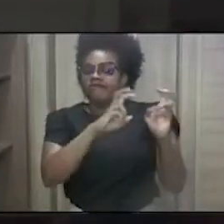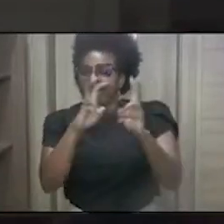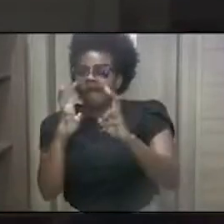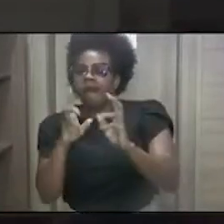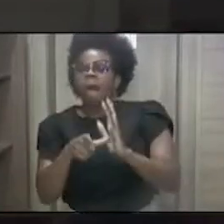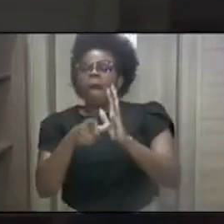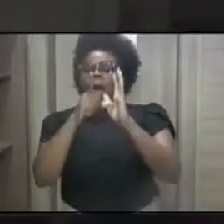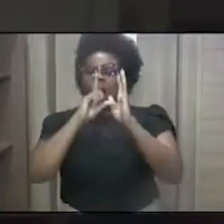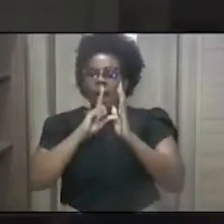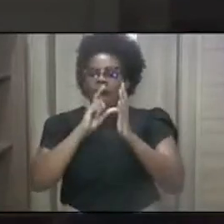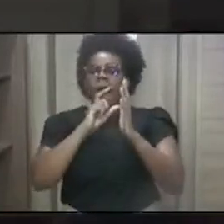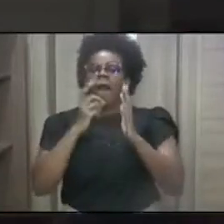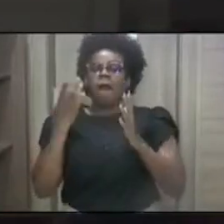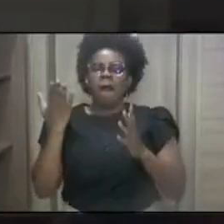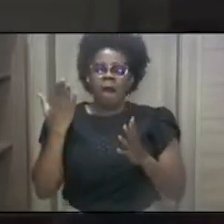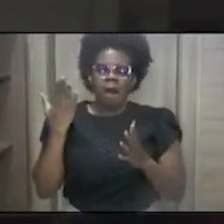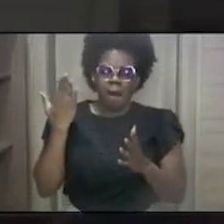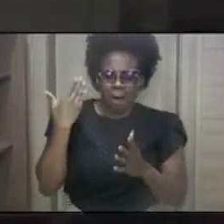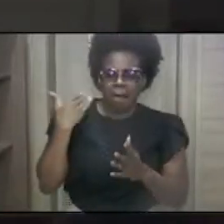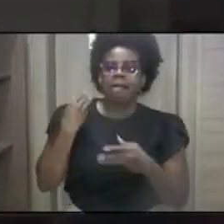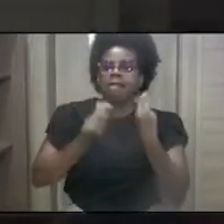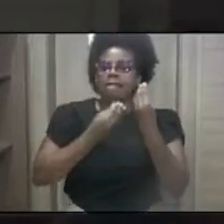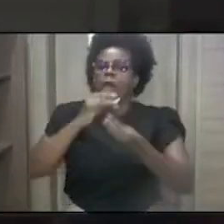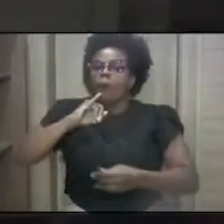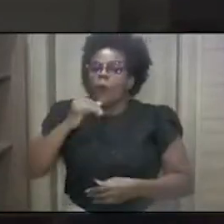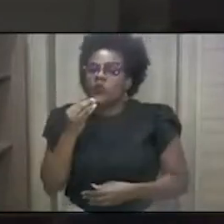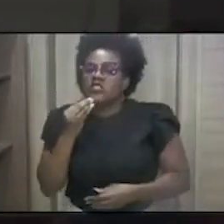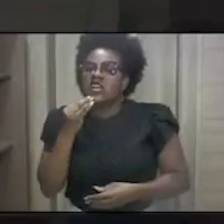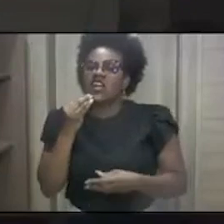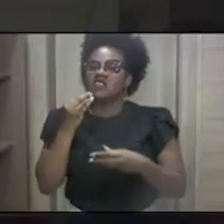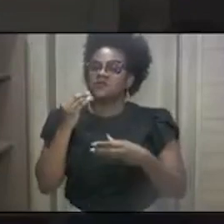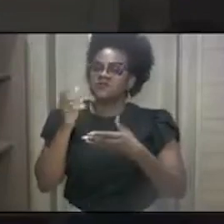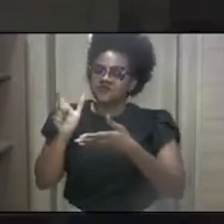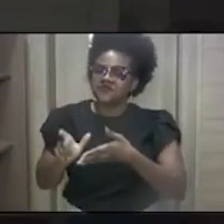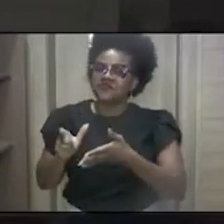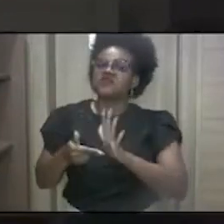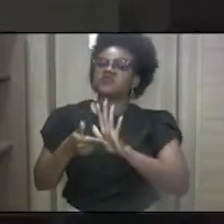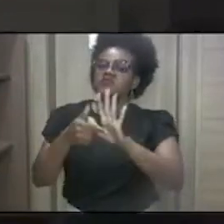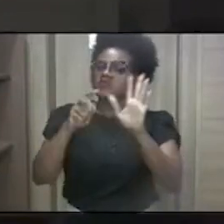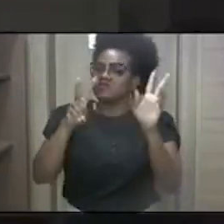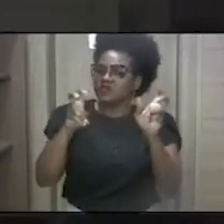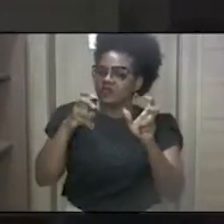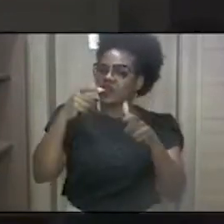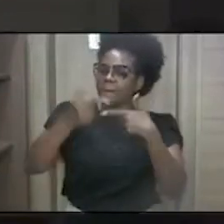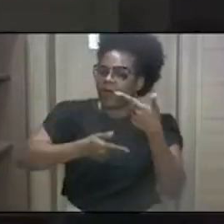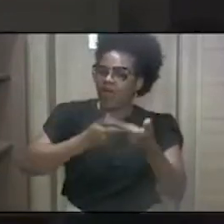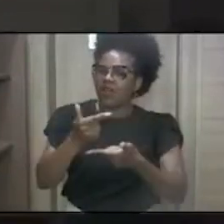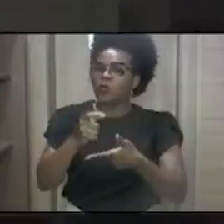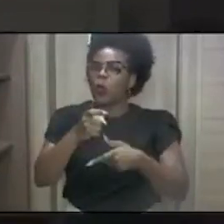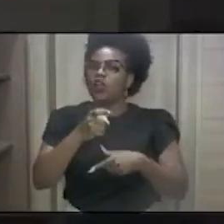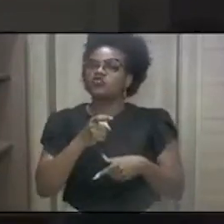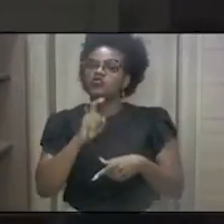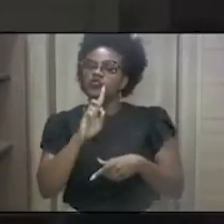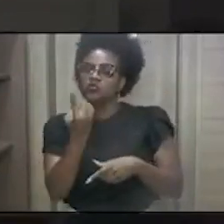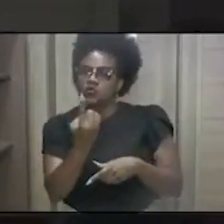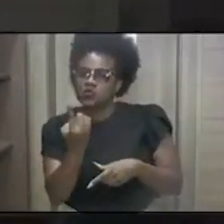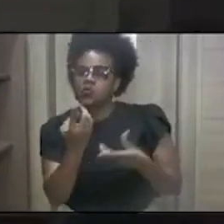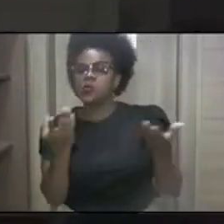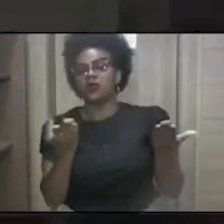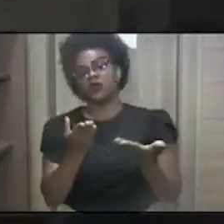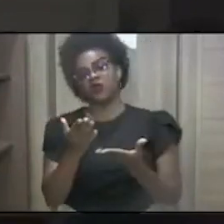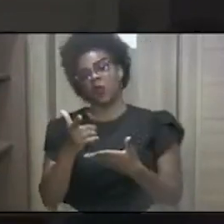anterior, a gente teve aqui a oportunidade de assistir um dos seus trabalhos com o eixo 1, e agora um outro processo